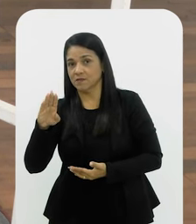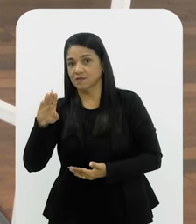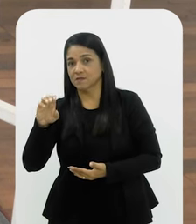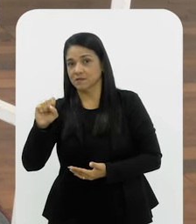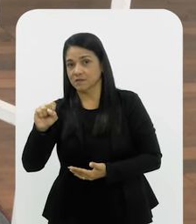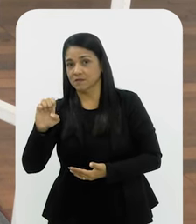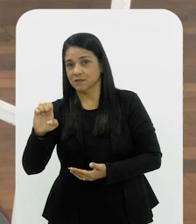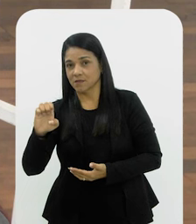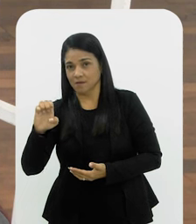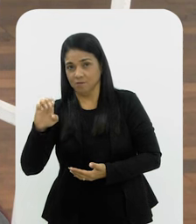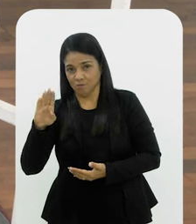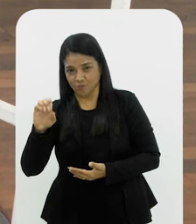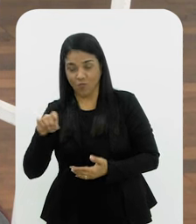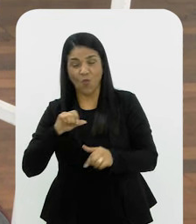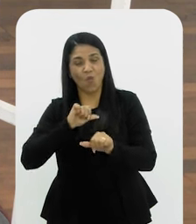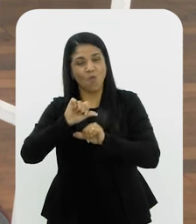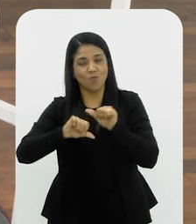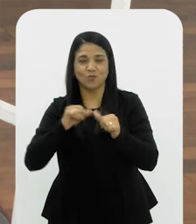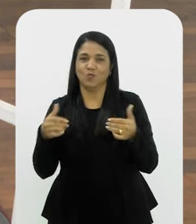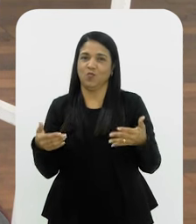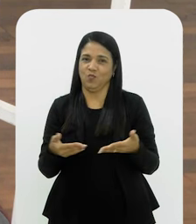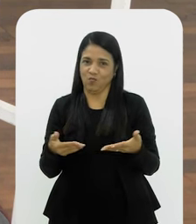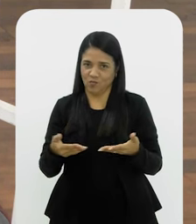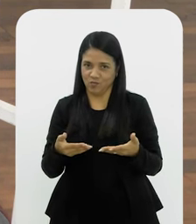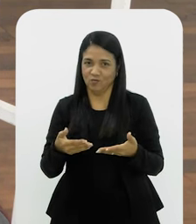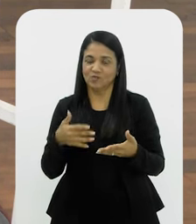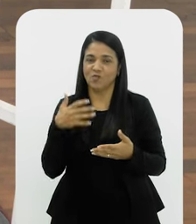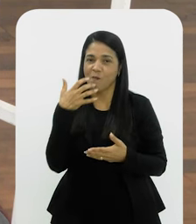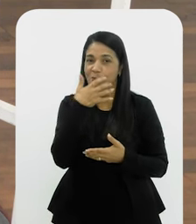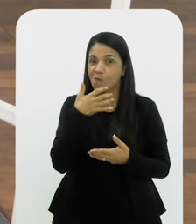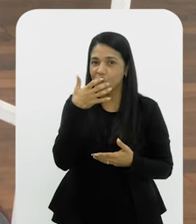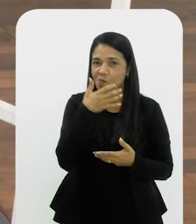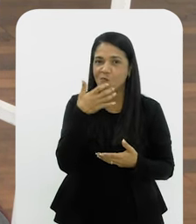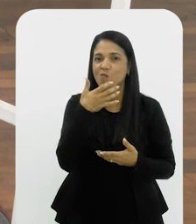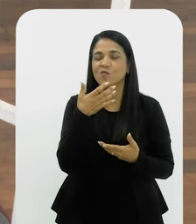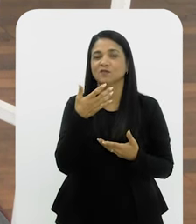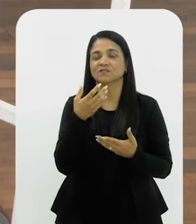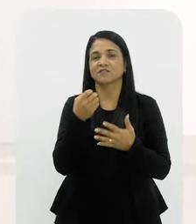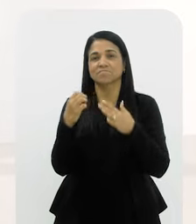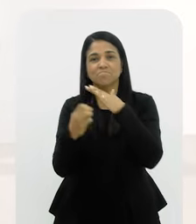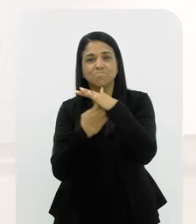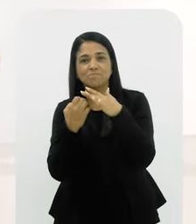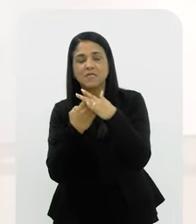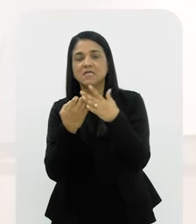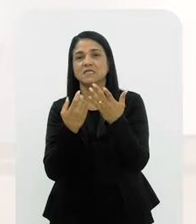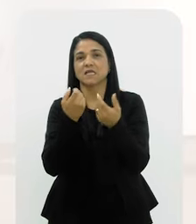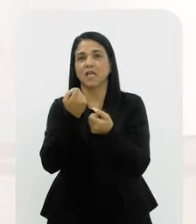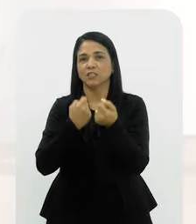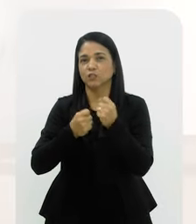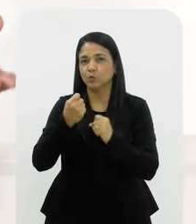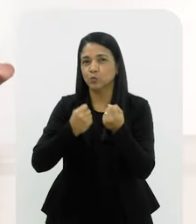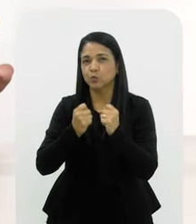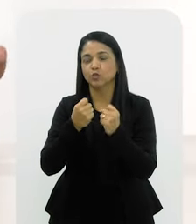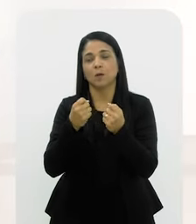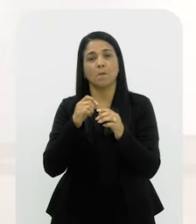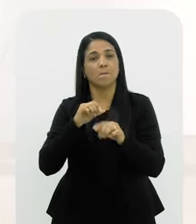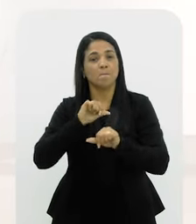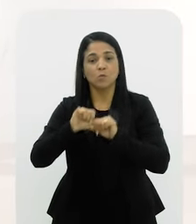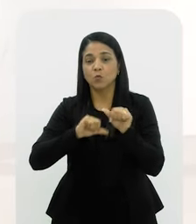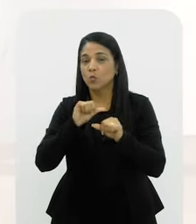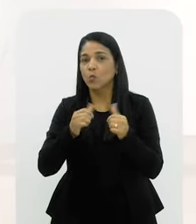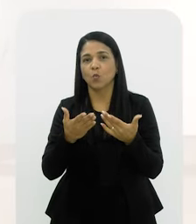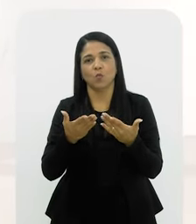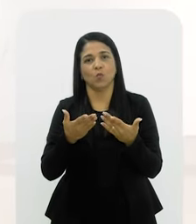Jorge? Mudou. As mídias são totalmente diferentes. A música mudou muito, como negócio, como indústria.